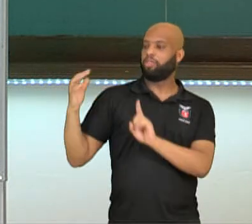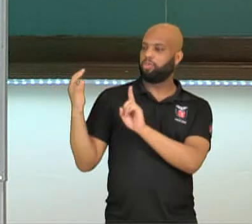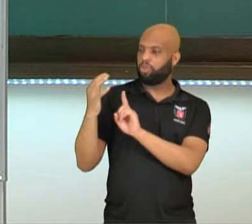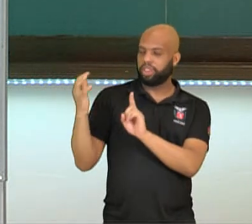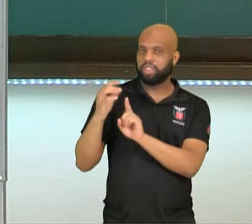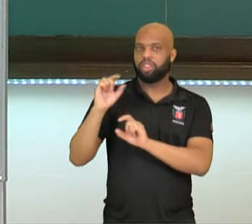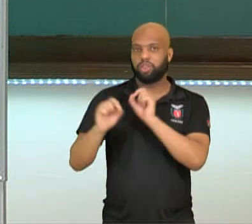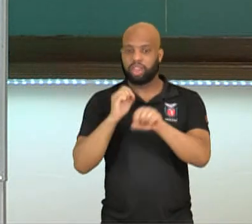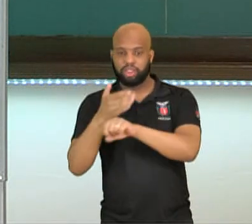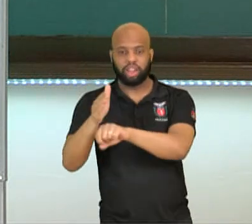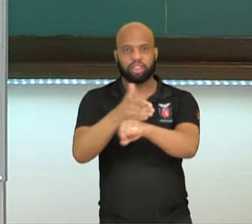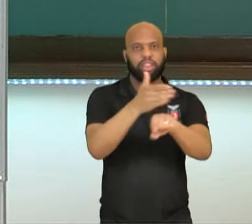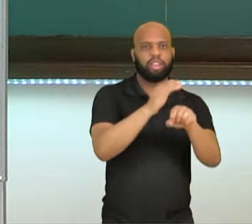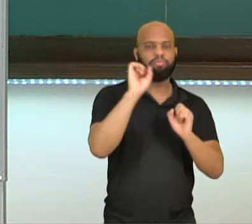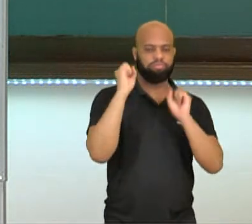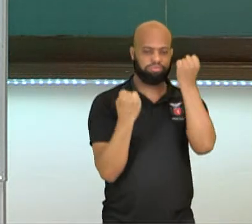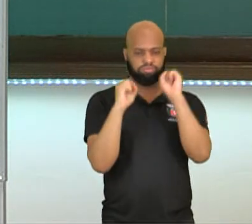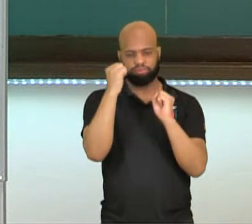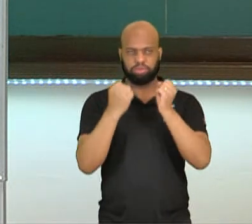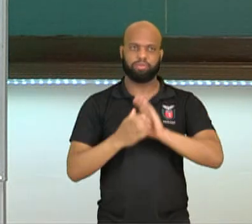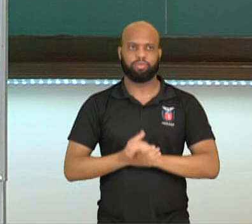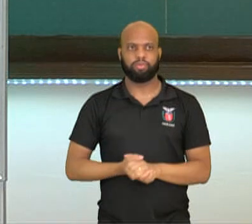nas práticas de atividade física.